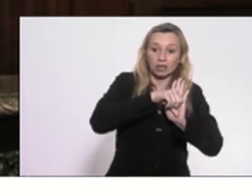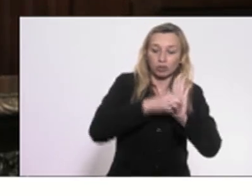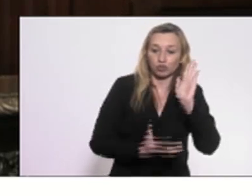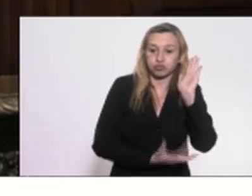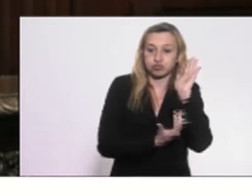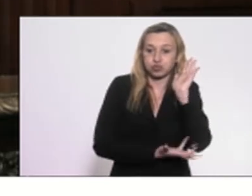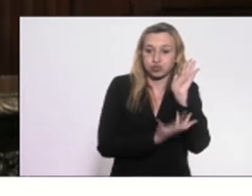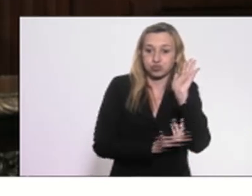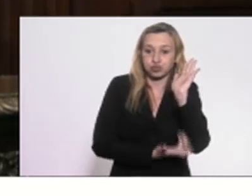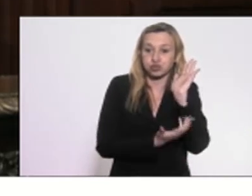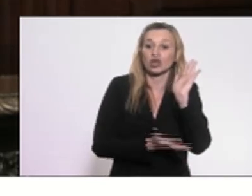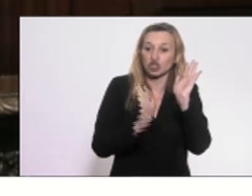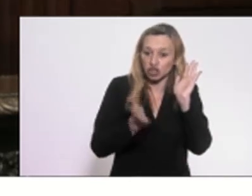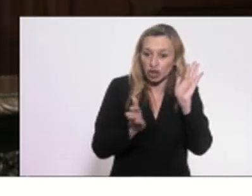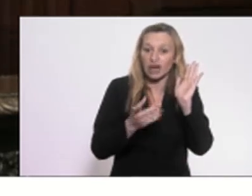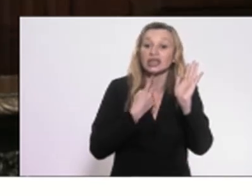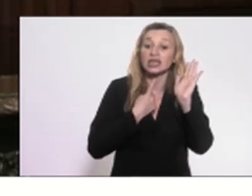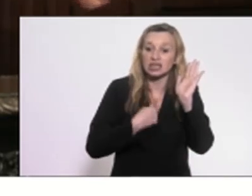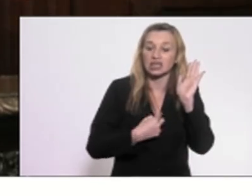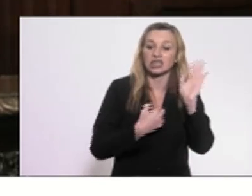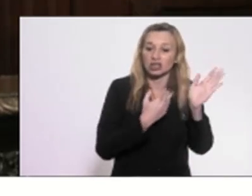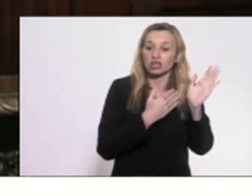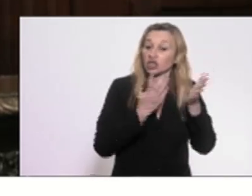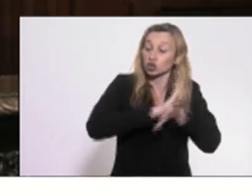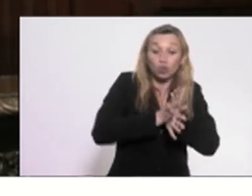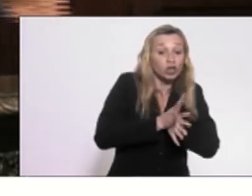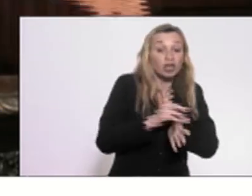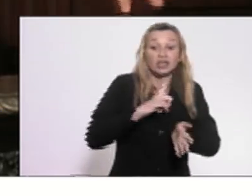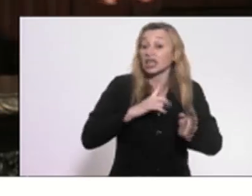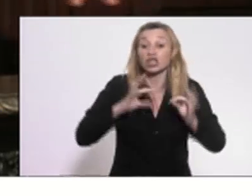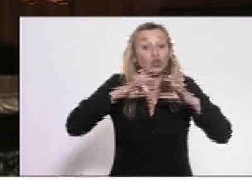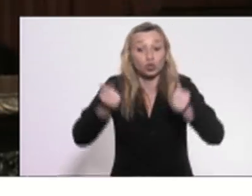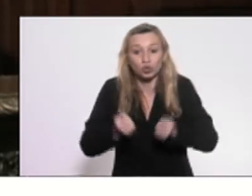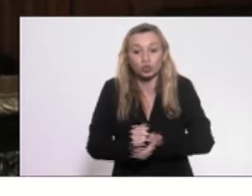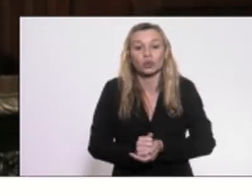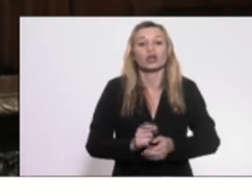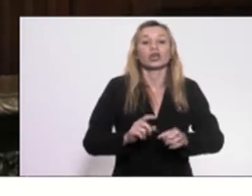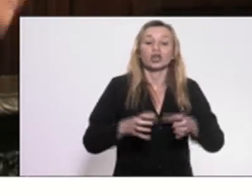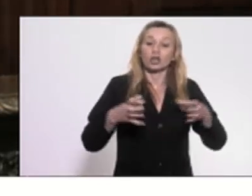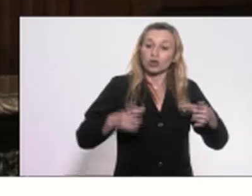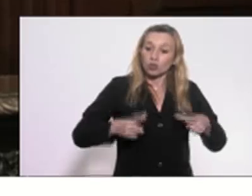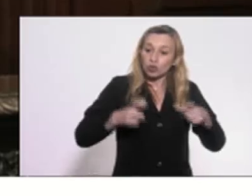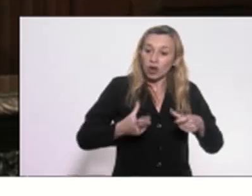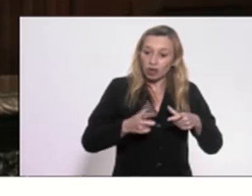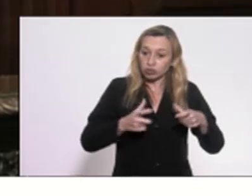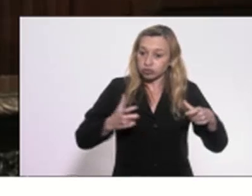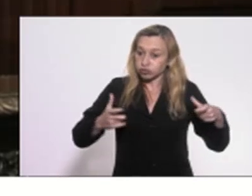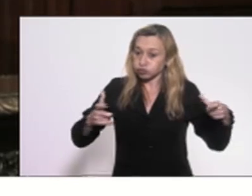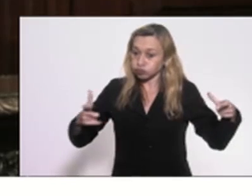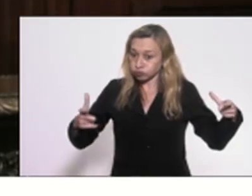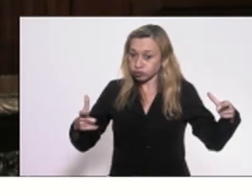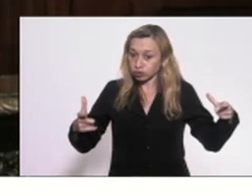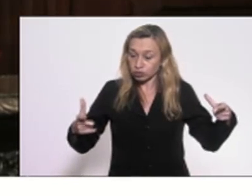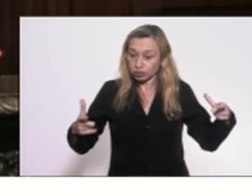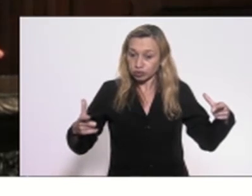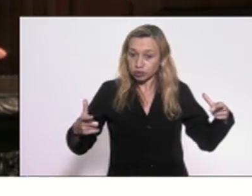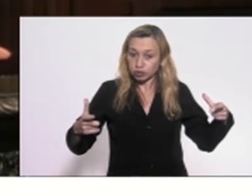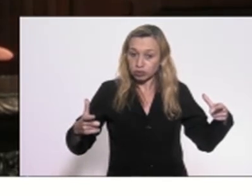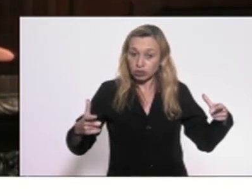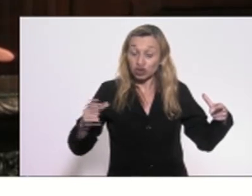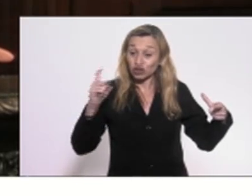já propiciando desmatamento. Tem de tudo. E uma área dessa dimensão, a